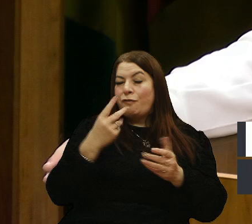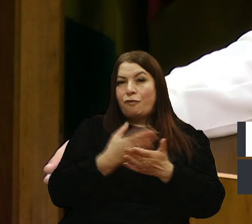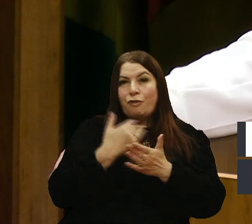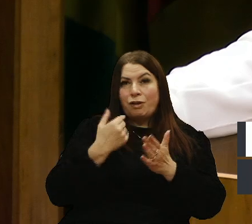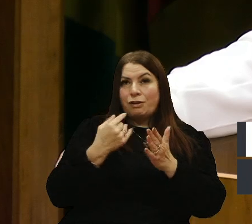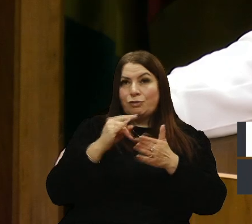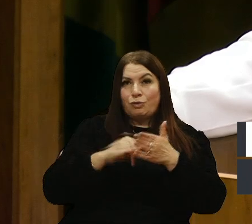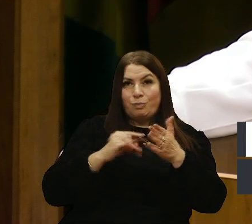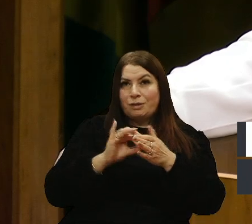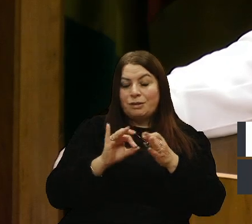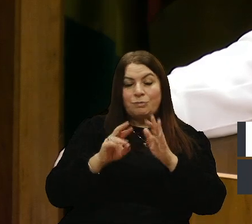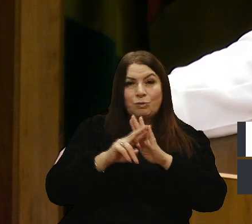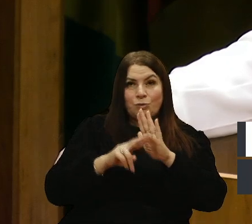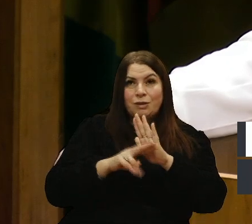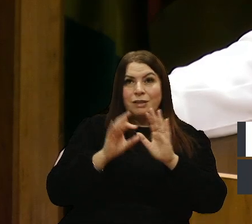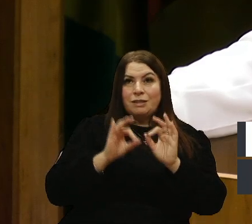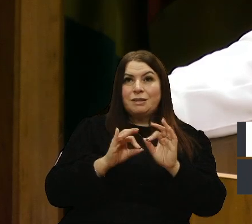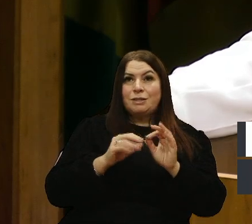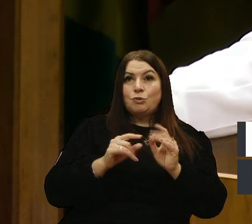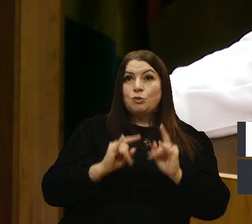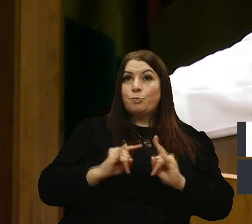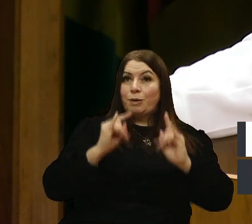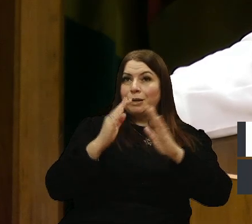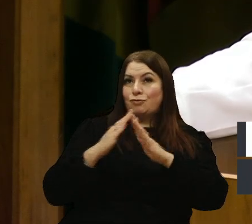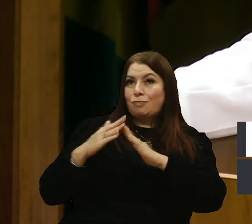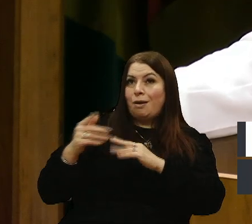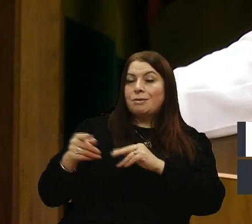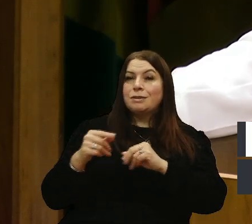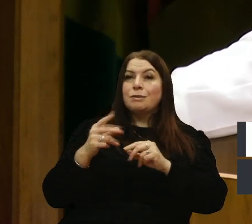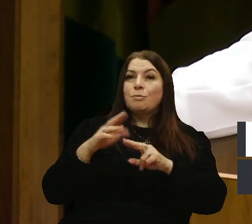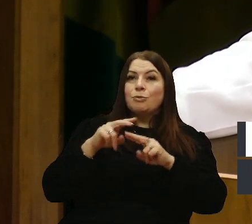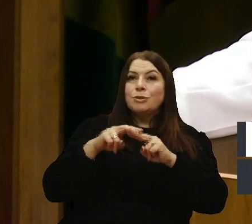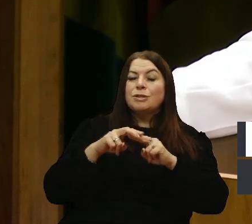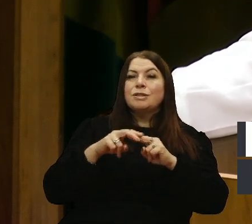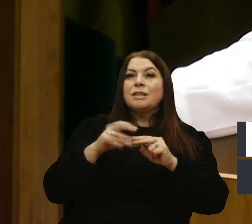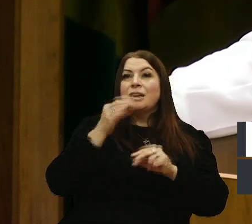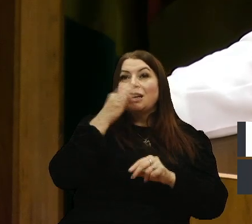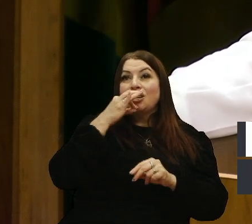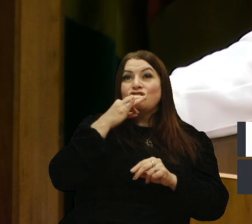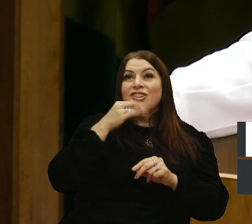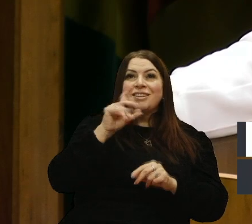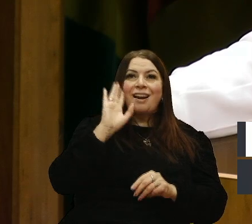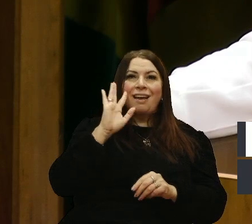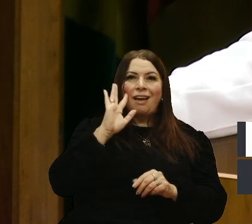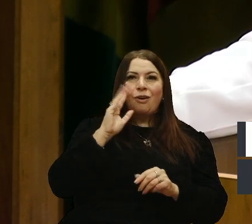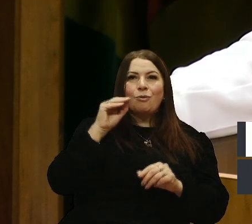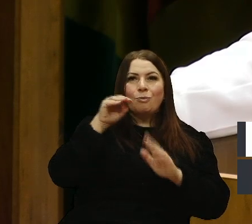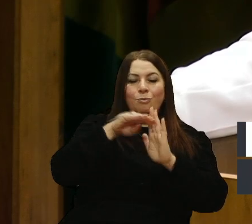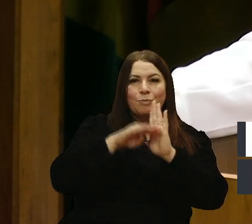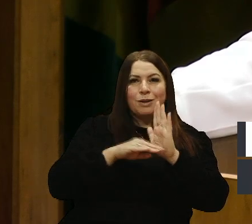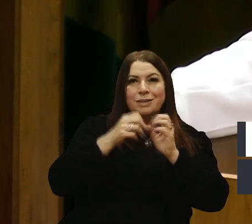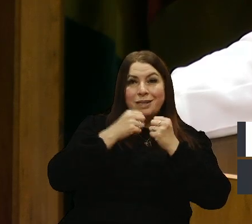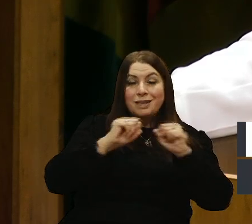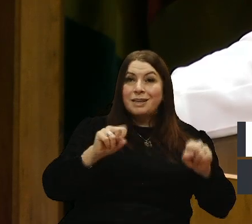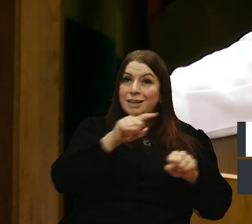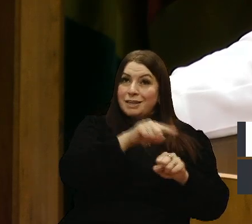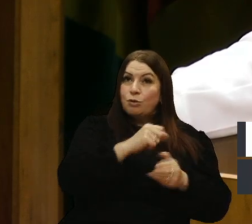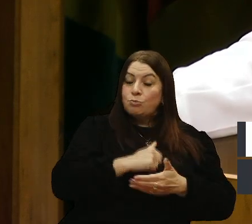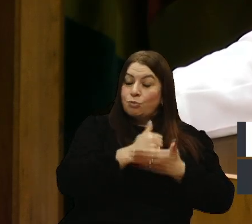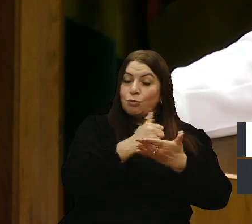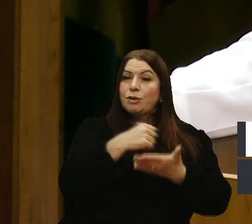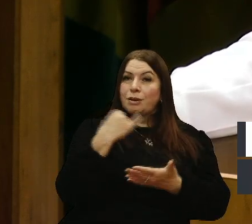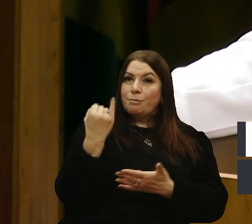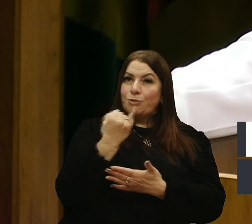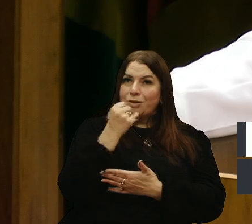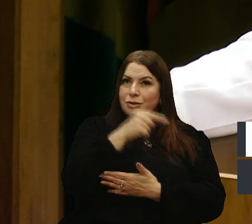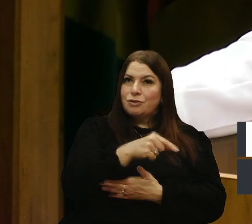que queiram se regularizar com as suas edificações. Por isso que a gente criou o Caxias Legal, à época, na Secretaria do Urbanismo, com apoio fundamental